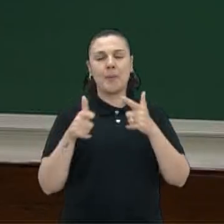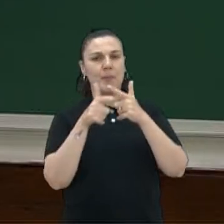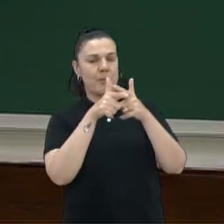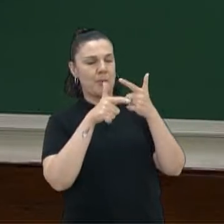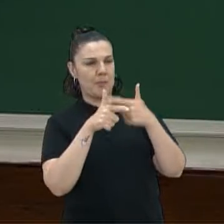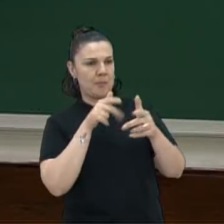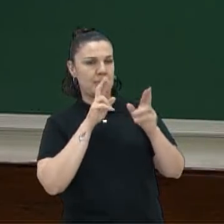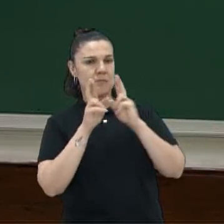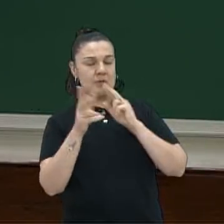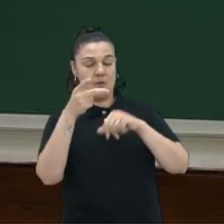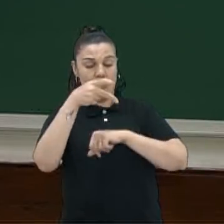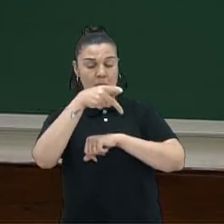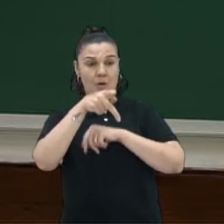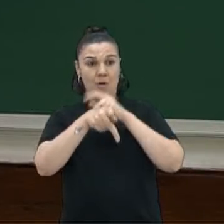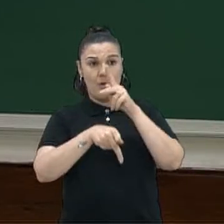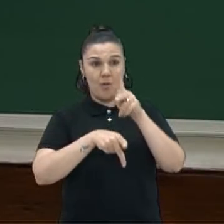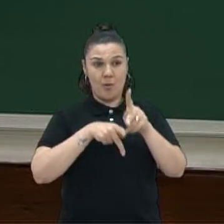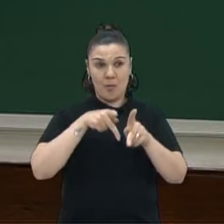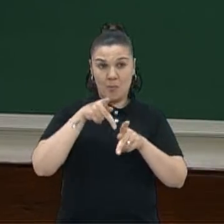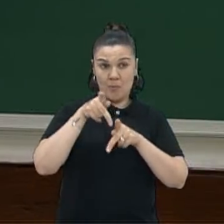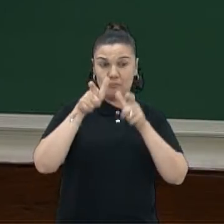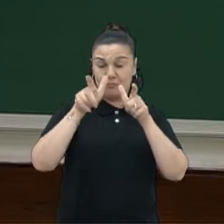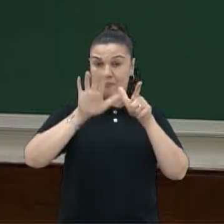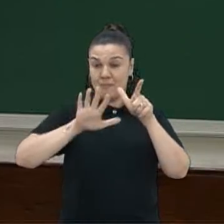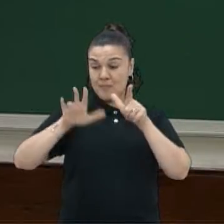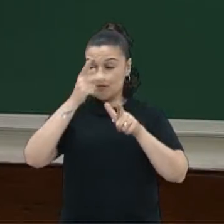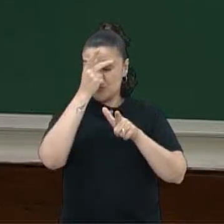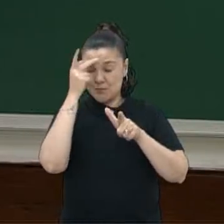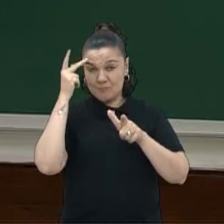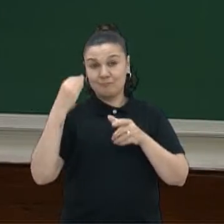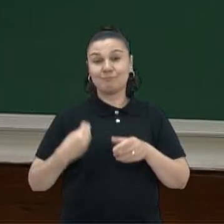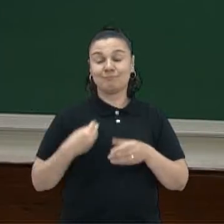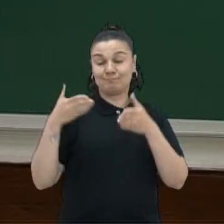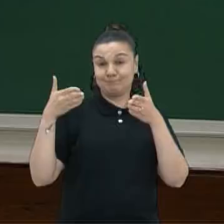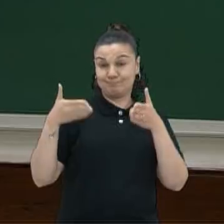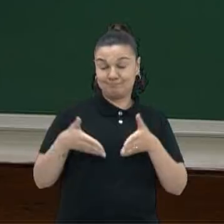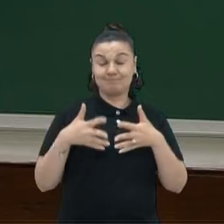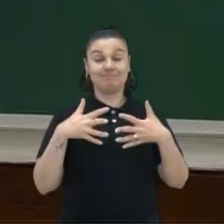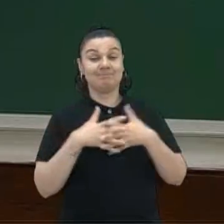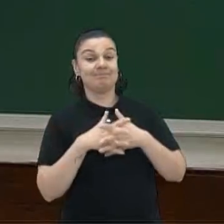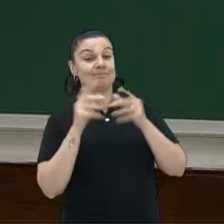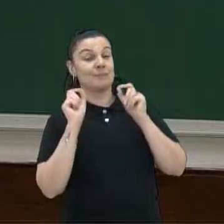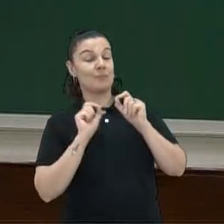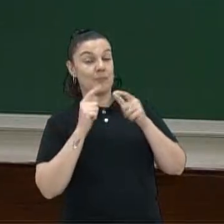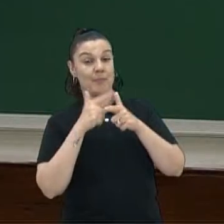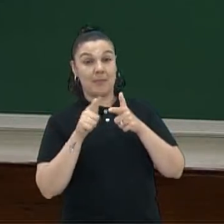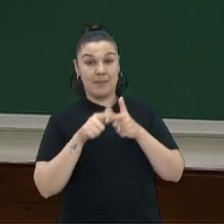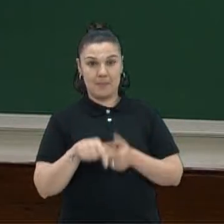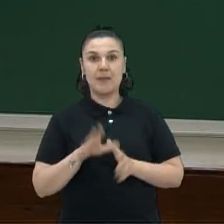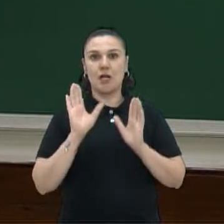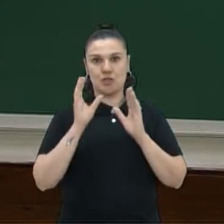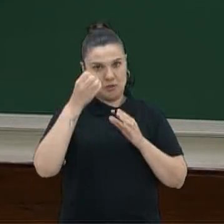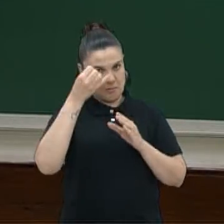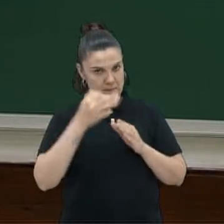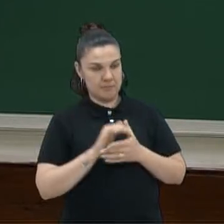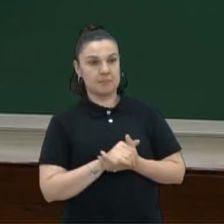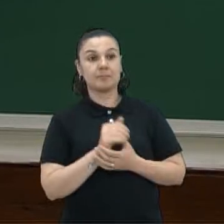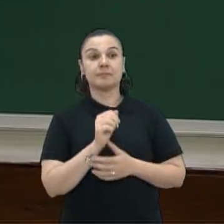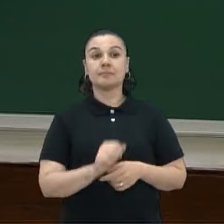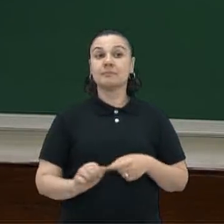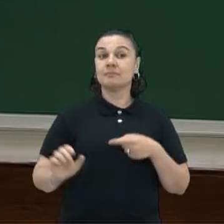esta aula a população que vive neste lugar enfrenta? Que tipo de problema é esse? Nós já falamos sobre